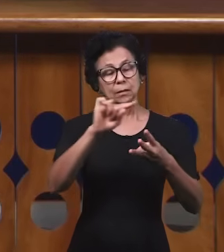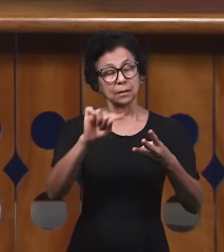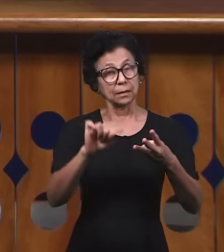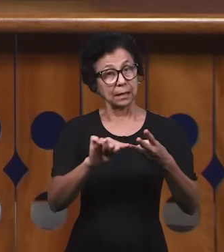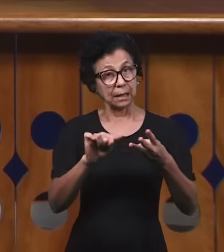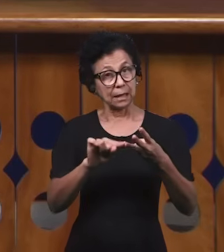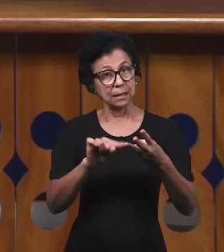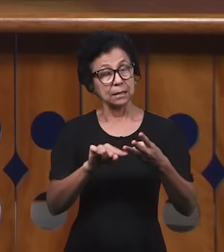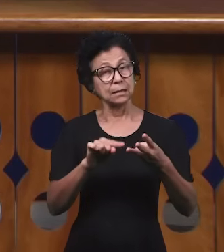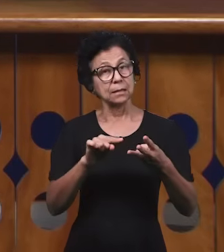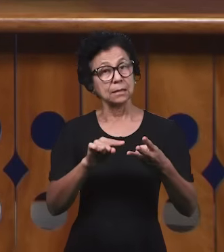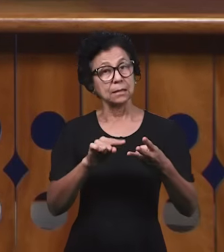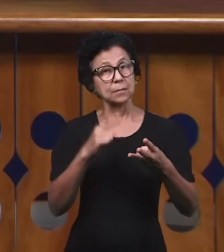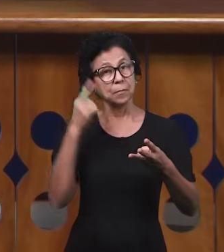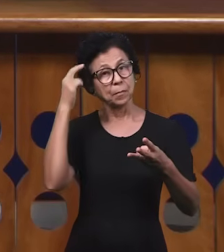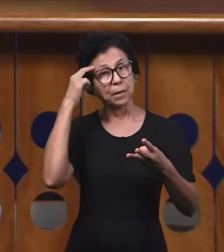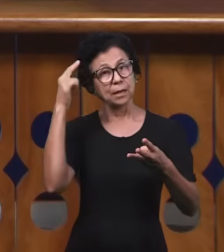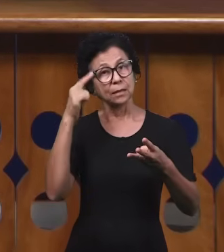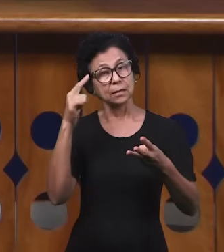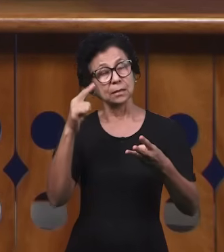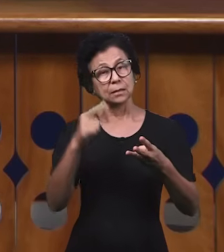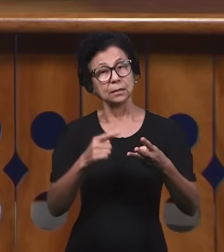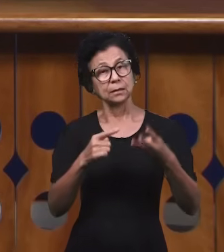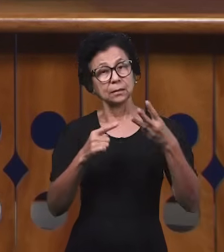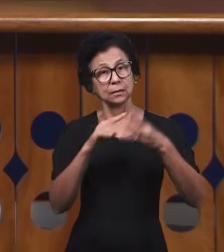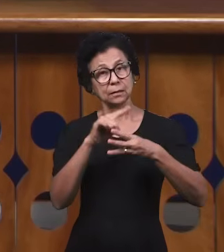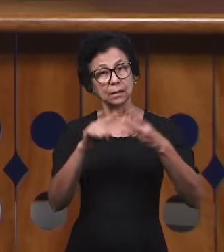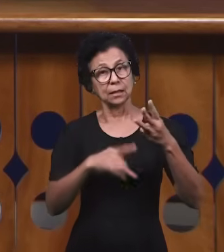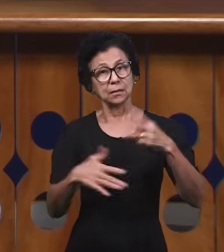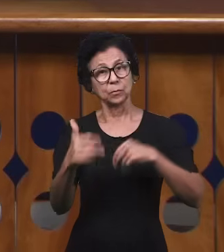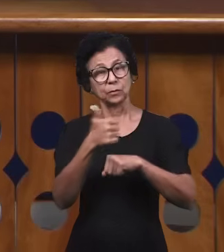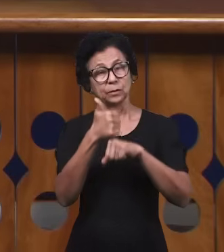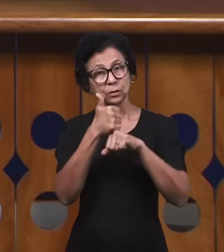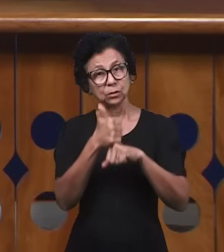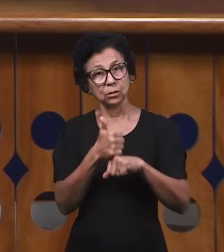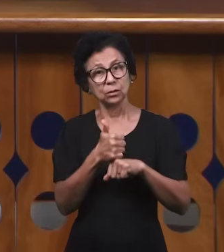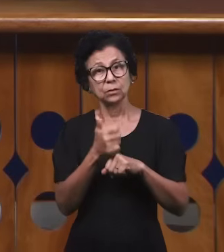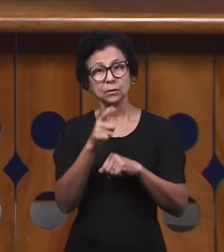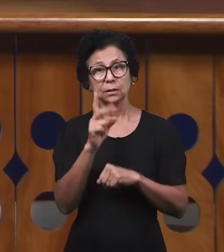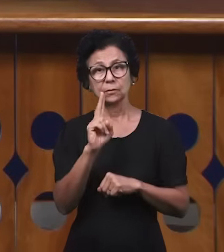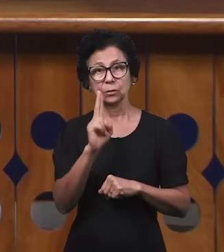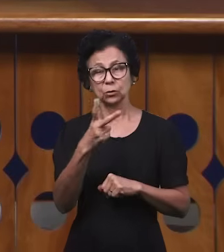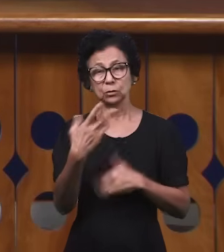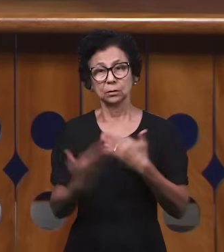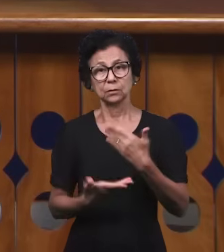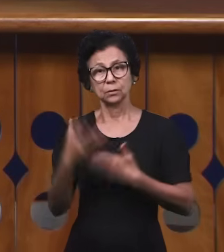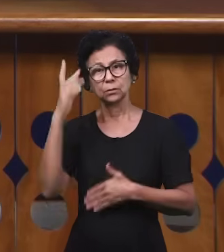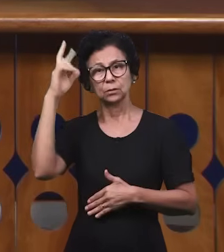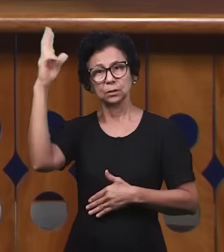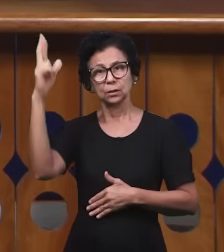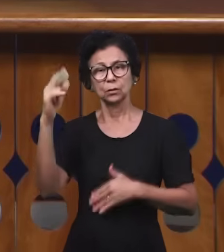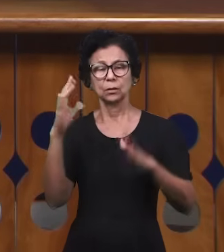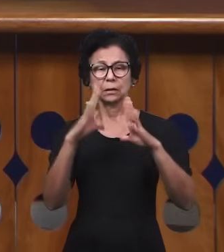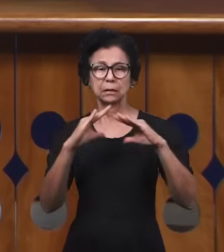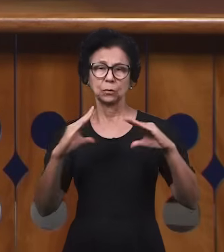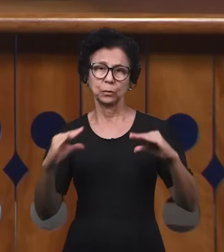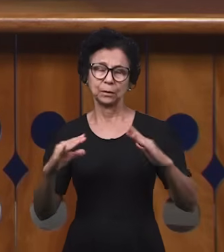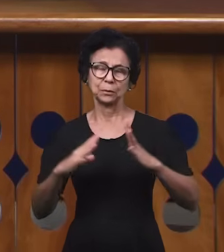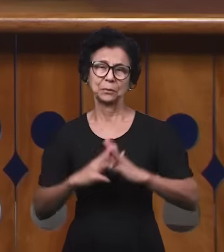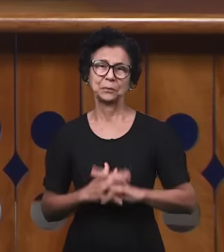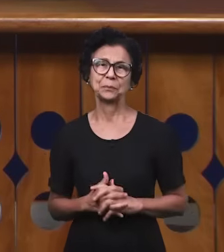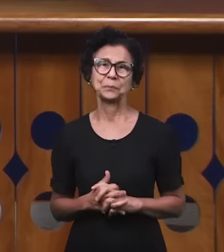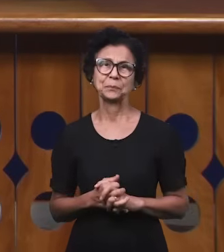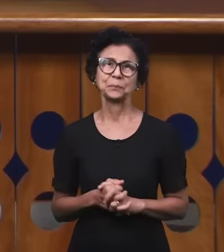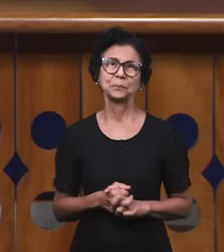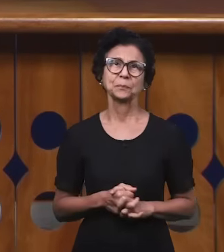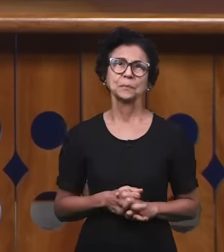permitirão você servir o Senhor com tranquilidade, levando em conta aquilo que Salomão disse, né? Que a bênção do Senhor é